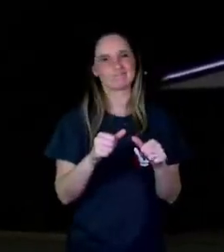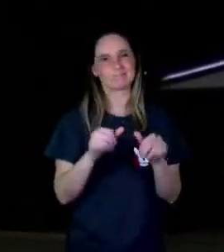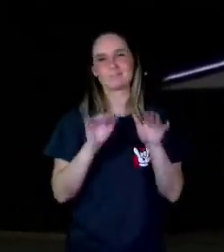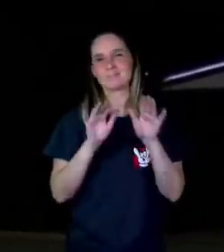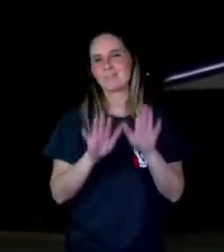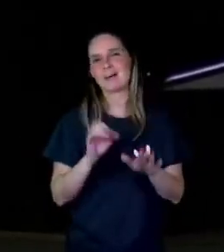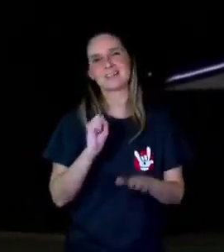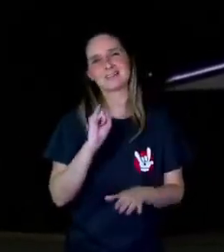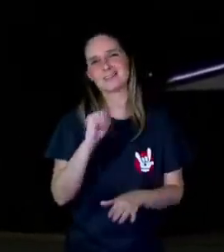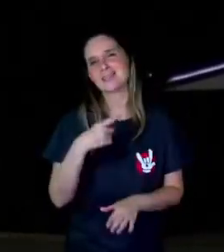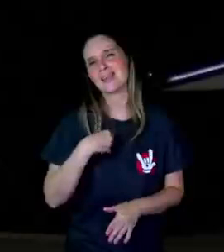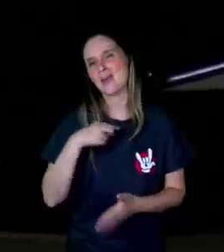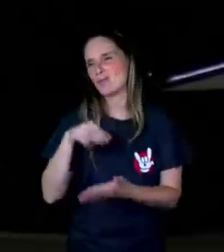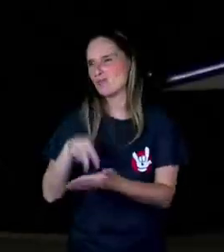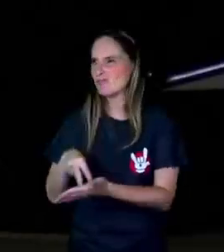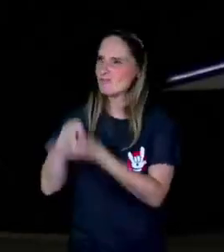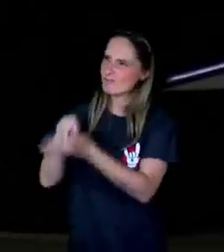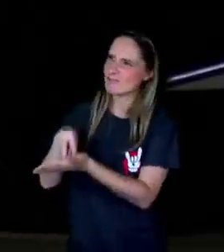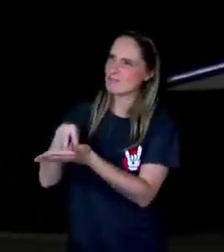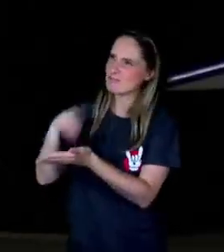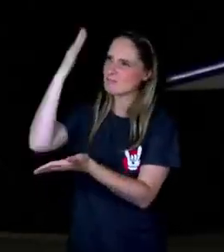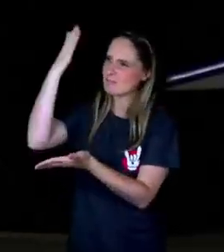se eu permanecer na presença dele,